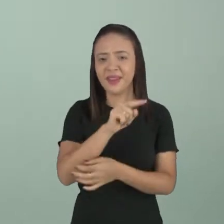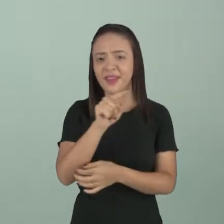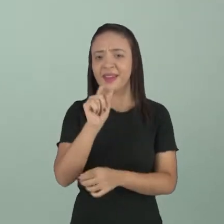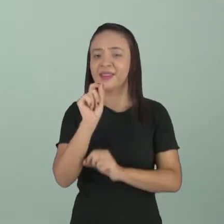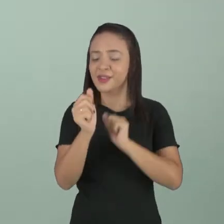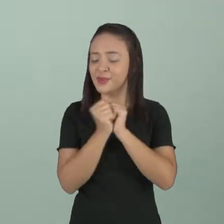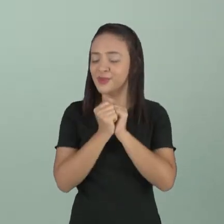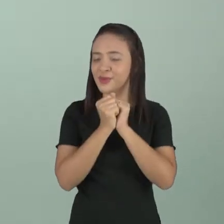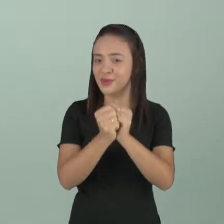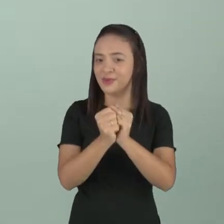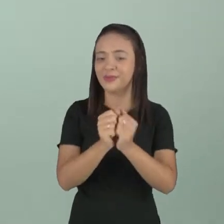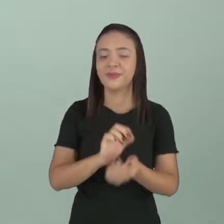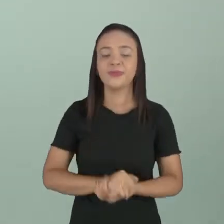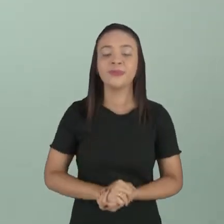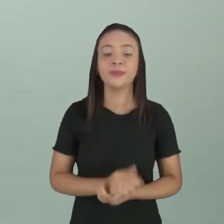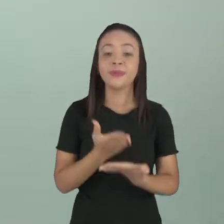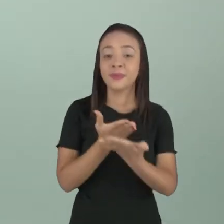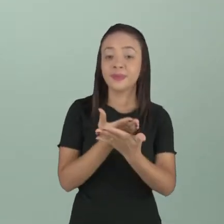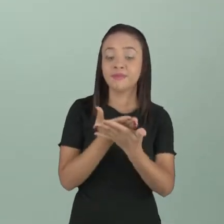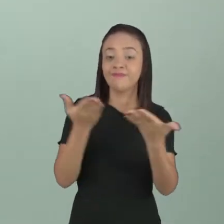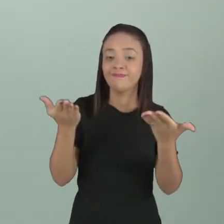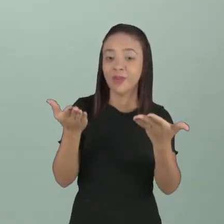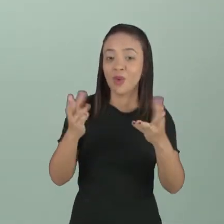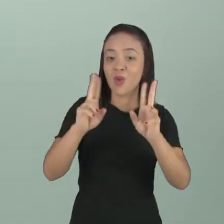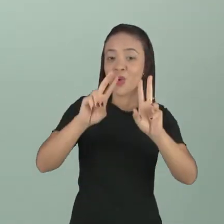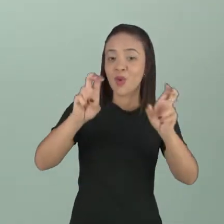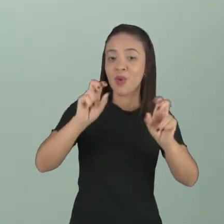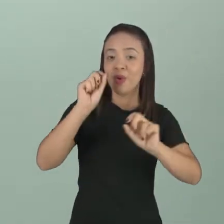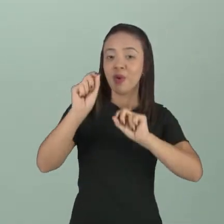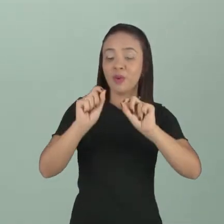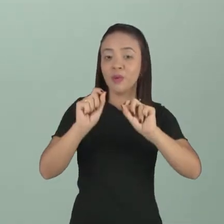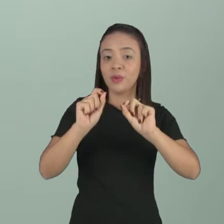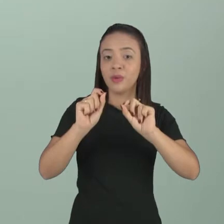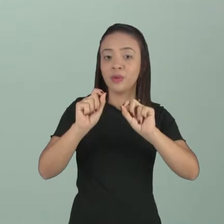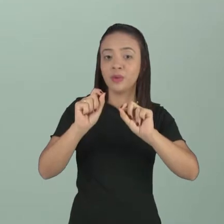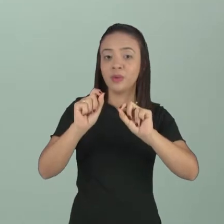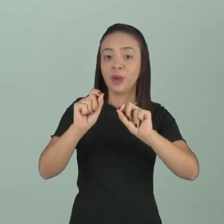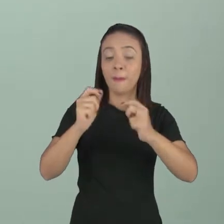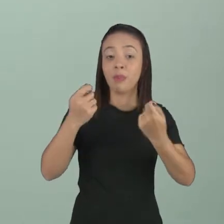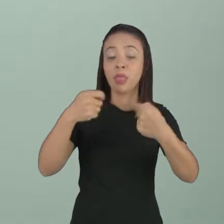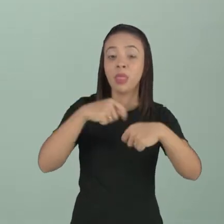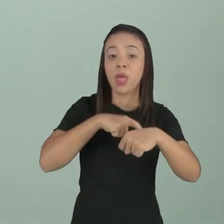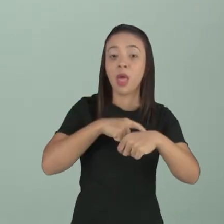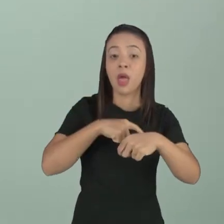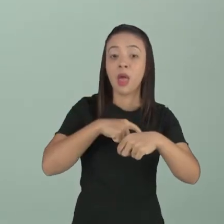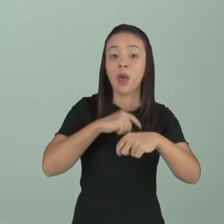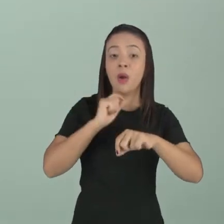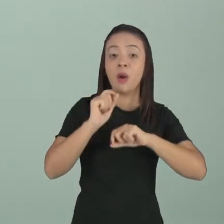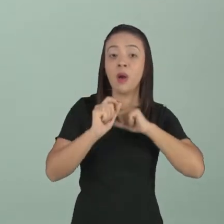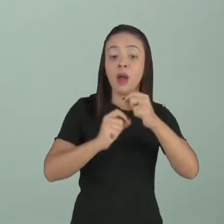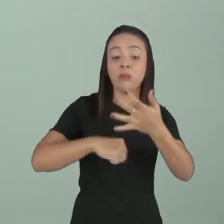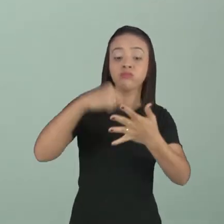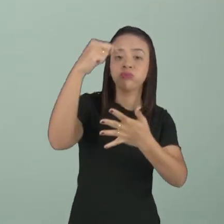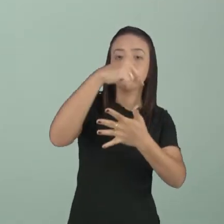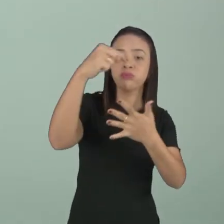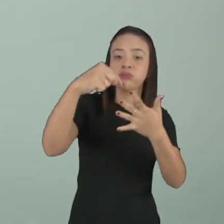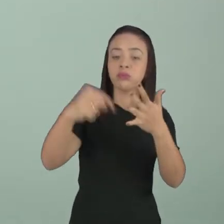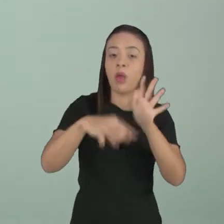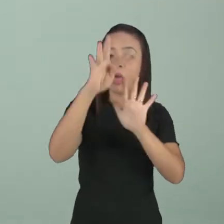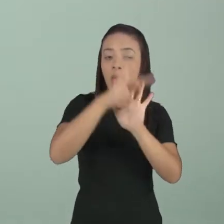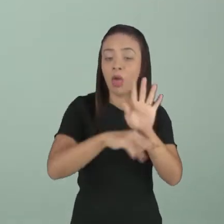vocês então o pessoal aula de hoje vai falar sobre a relação entre os elementos